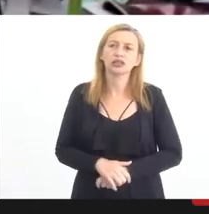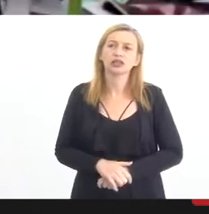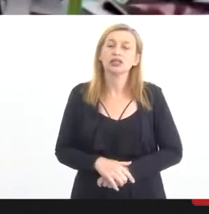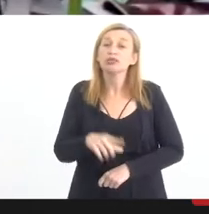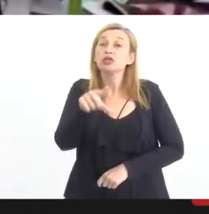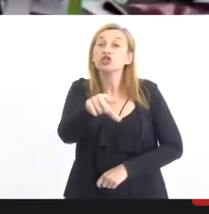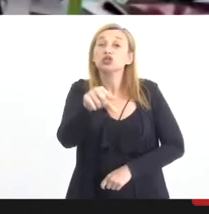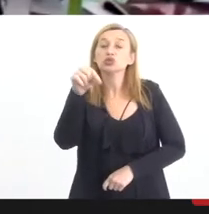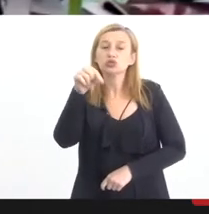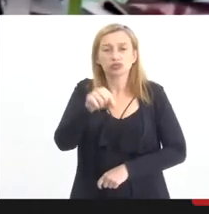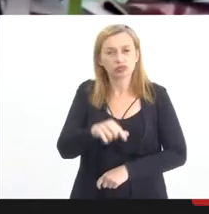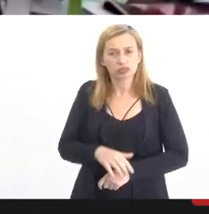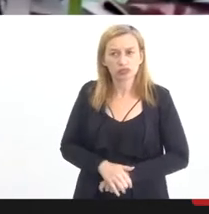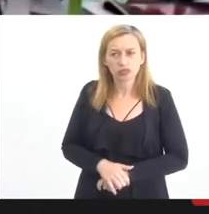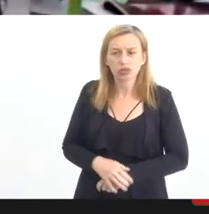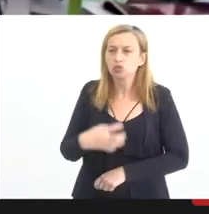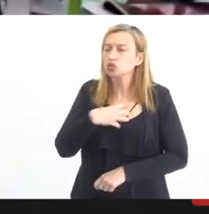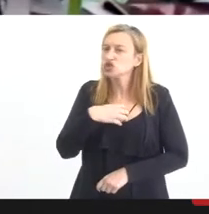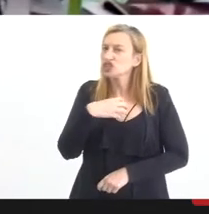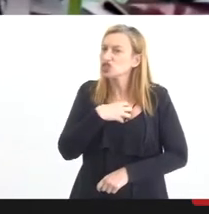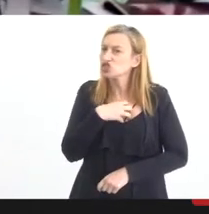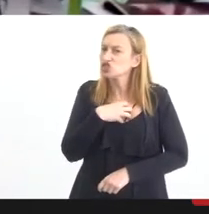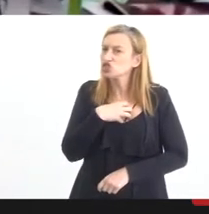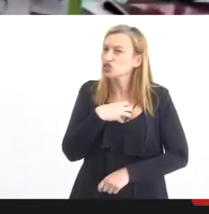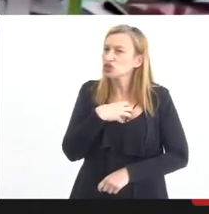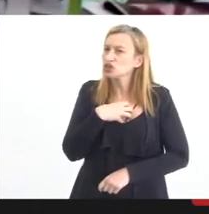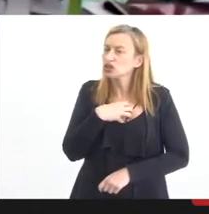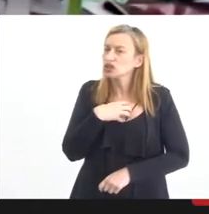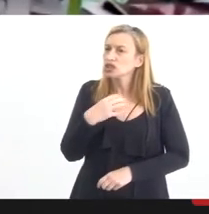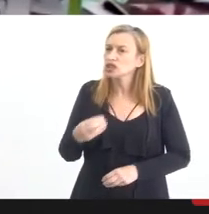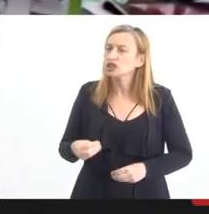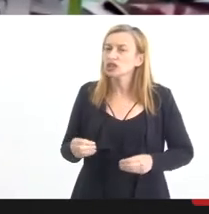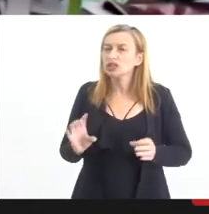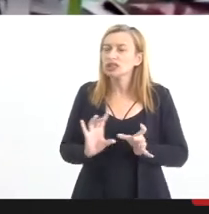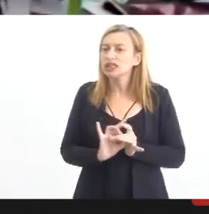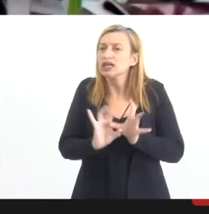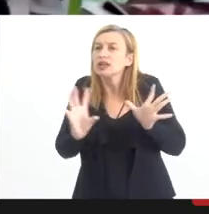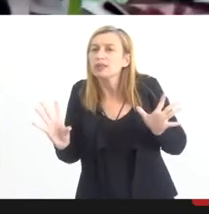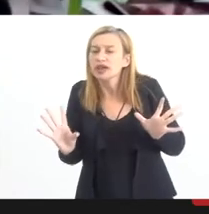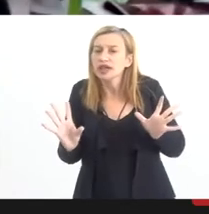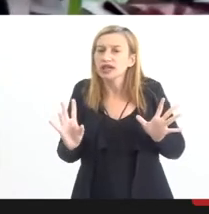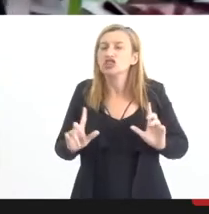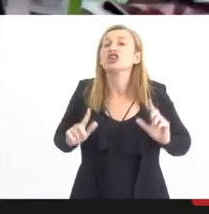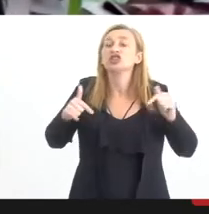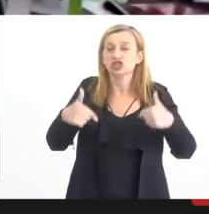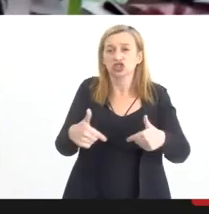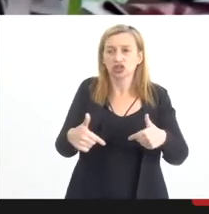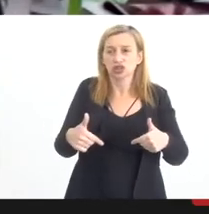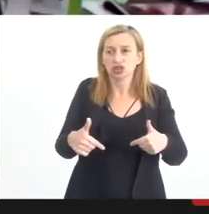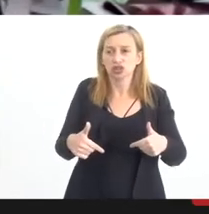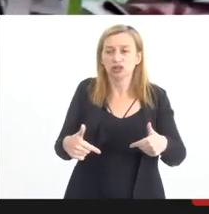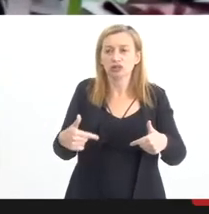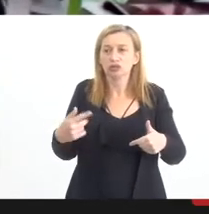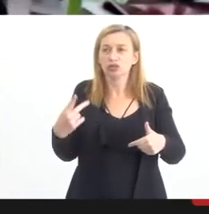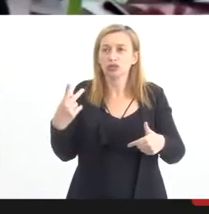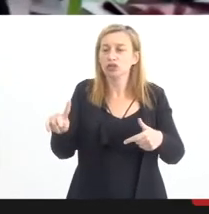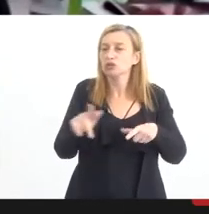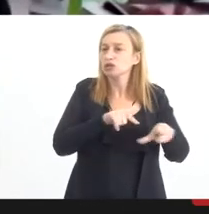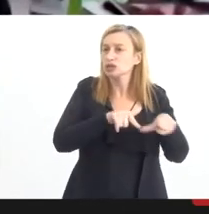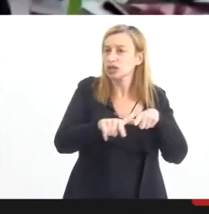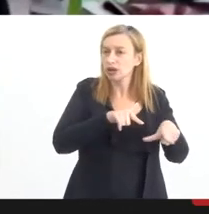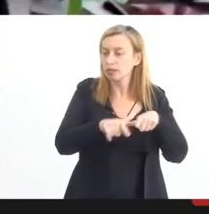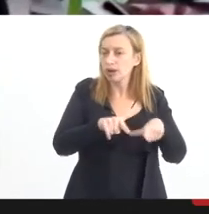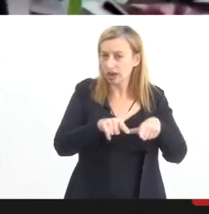tomar decisões no sentido de garantir a sua autonomia, de garantir a sua realização